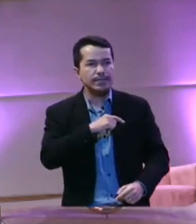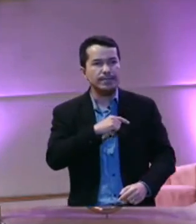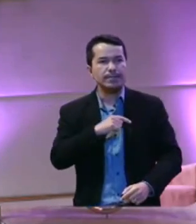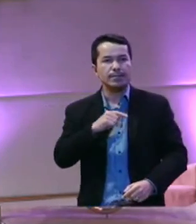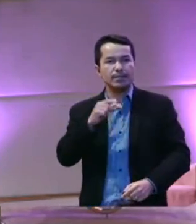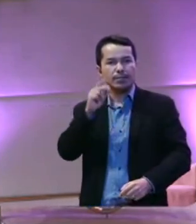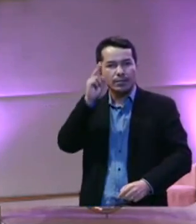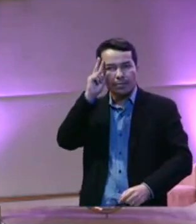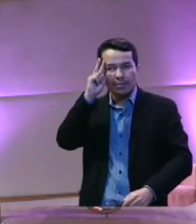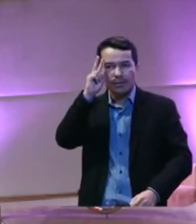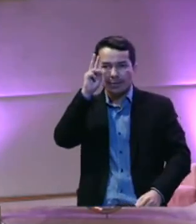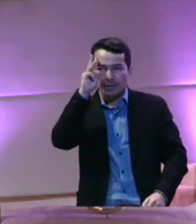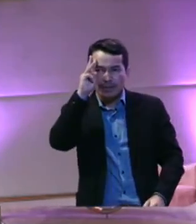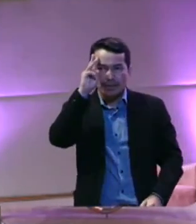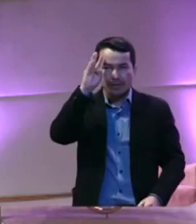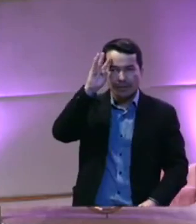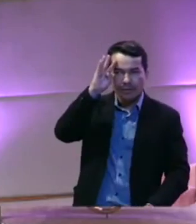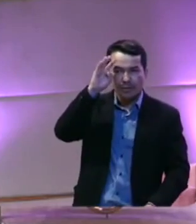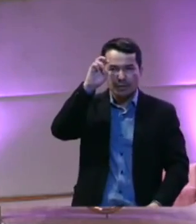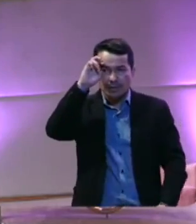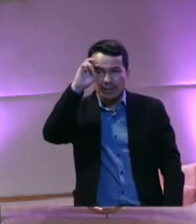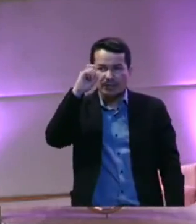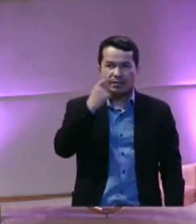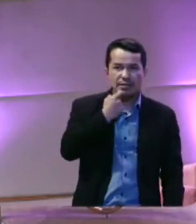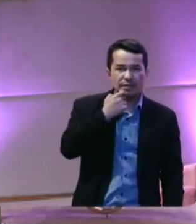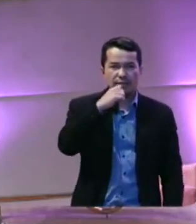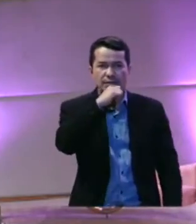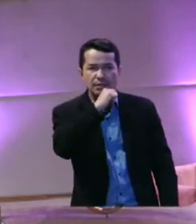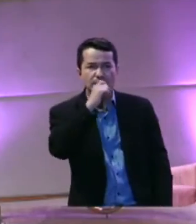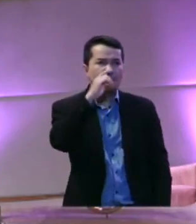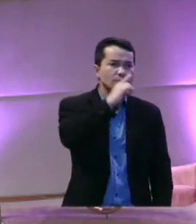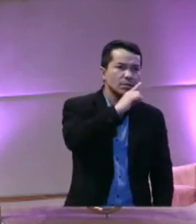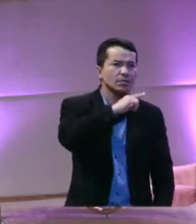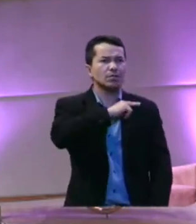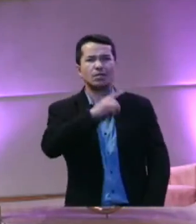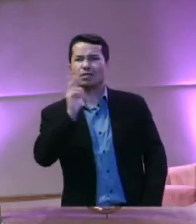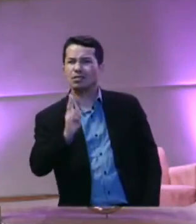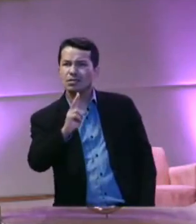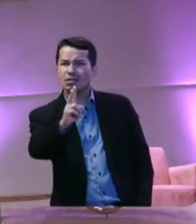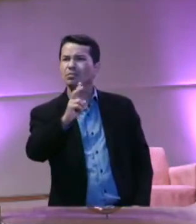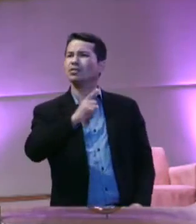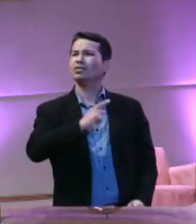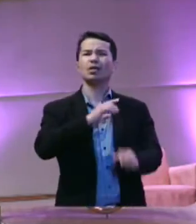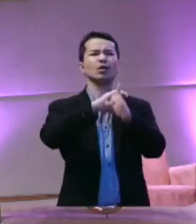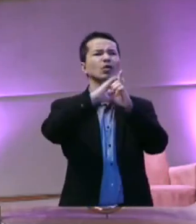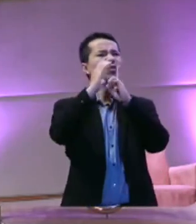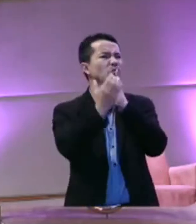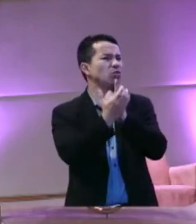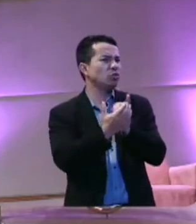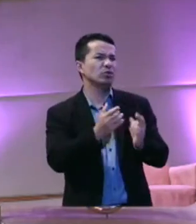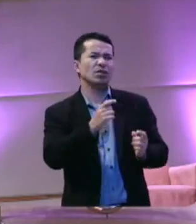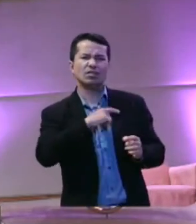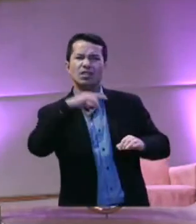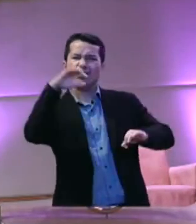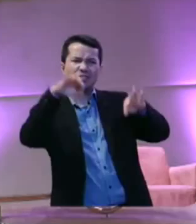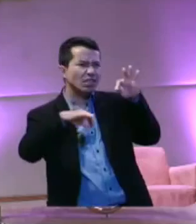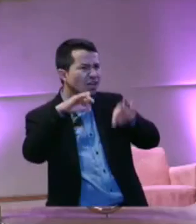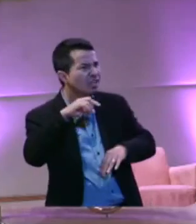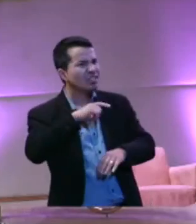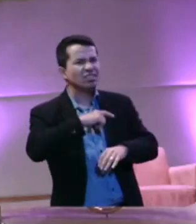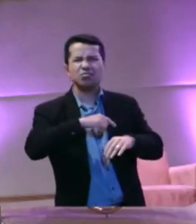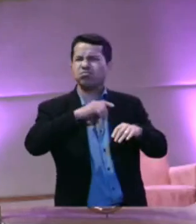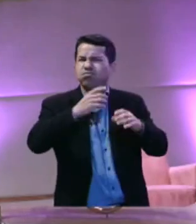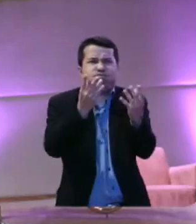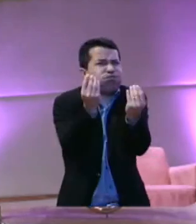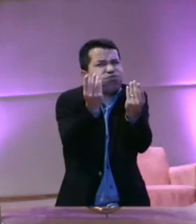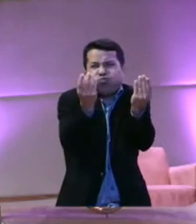segunda tem cultos, programas, ensaios, tem tanta coisa que a gente não pode dizer: eu não tenho